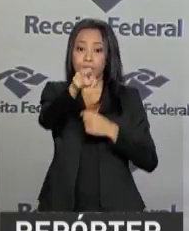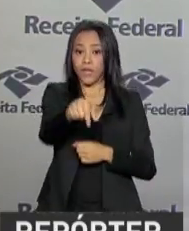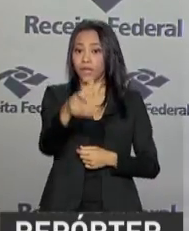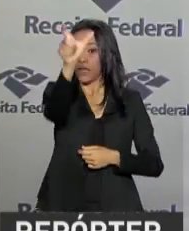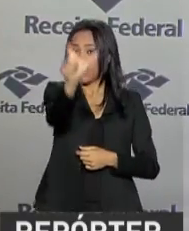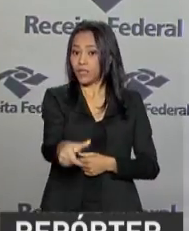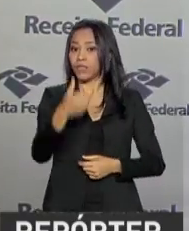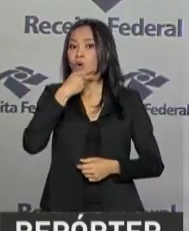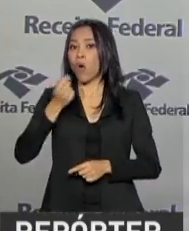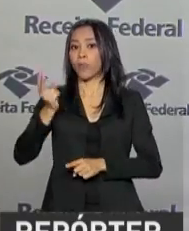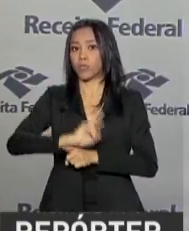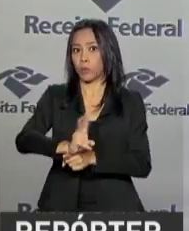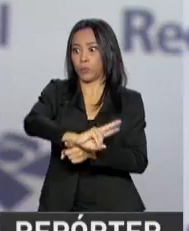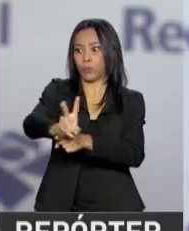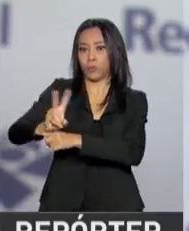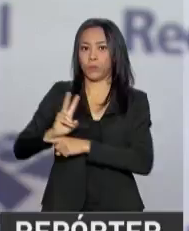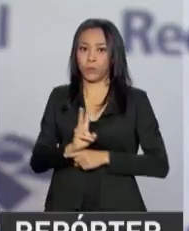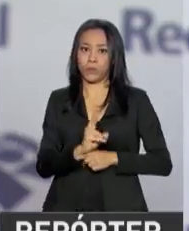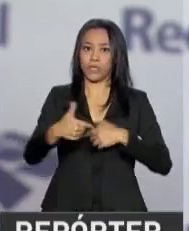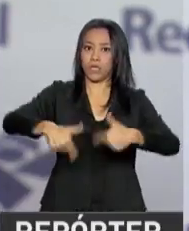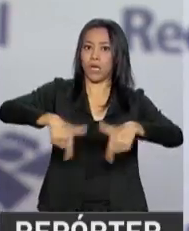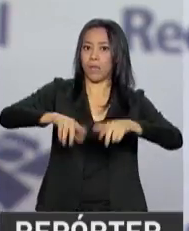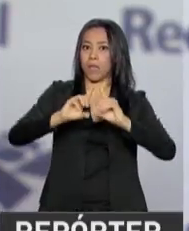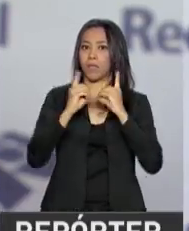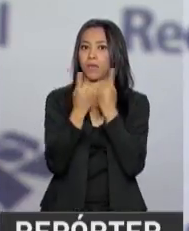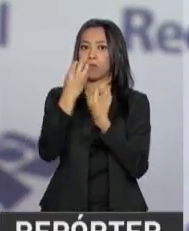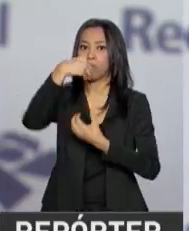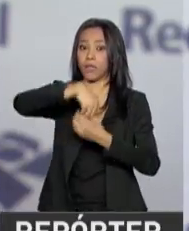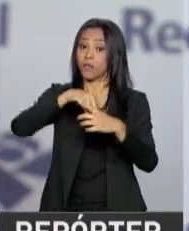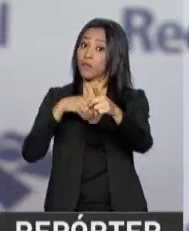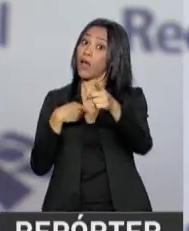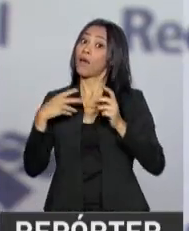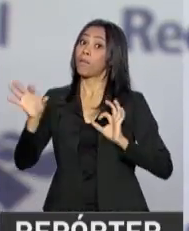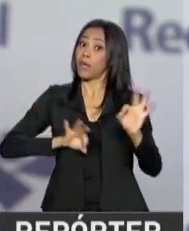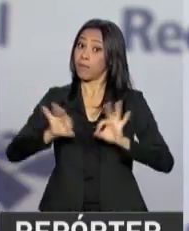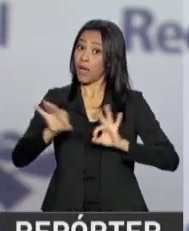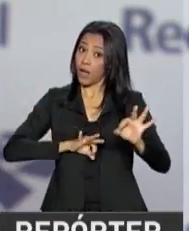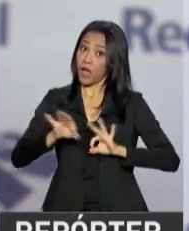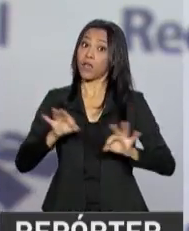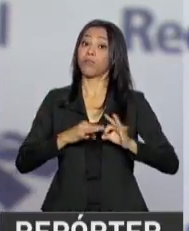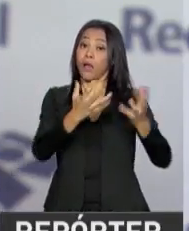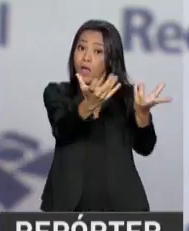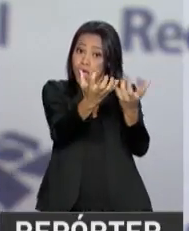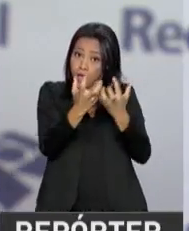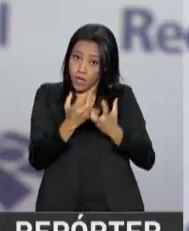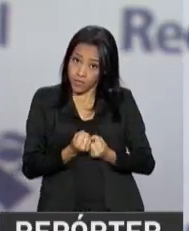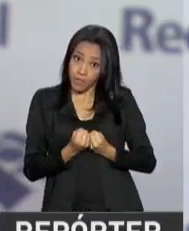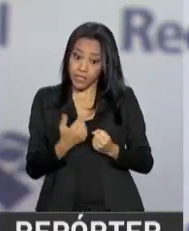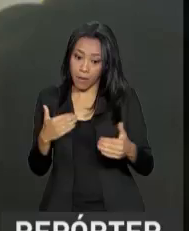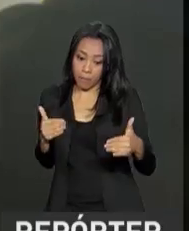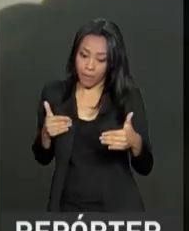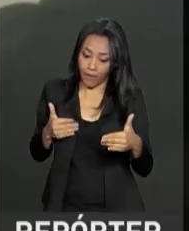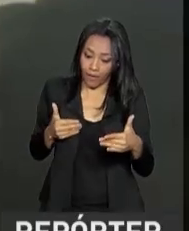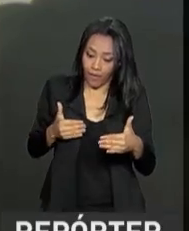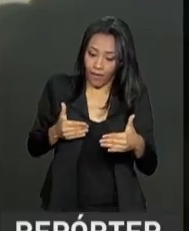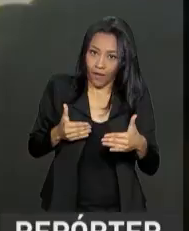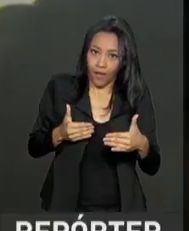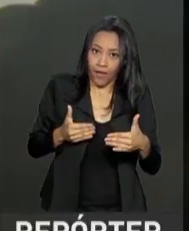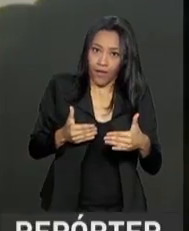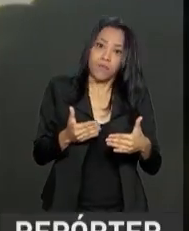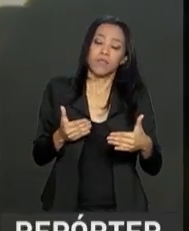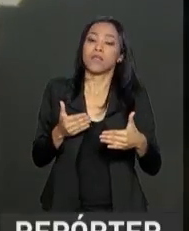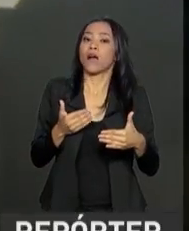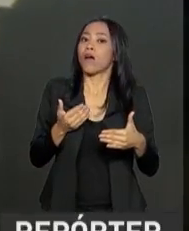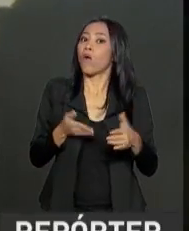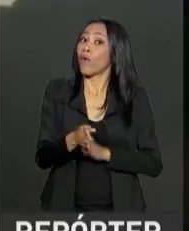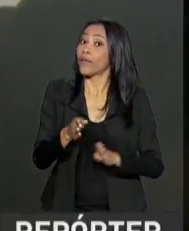da receita diz que o sistema está preparado para receber um volume maior de declarações na reta final ea orientação para